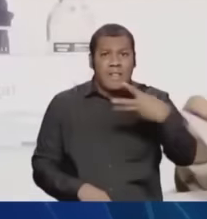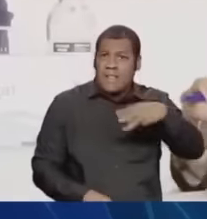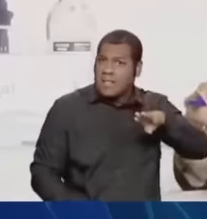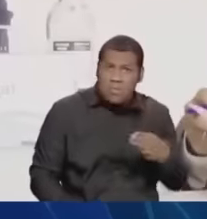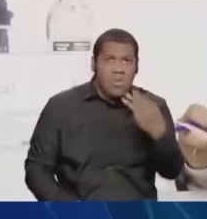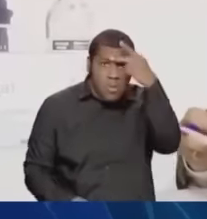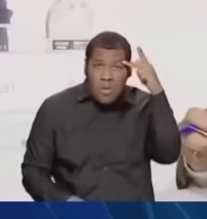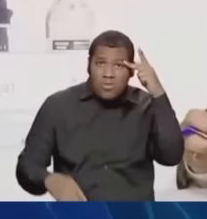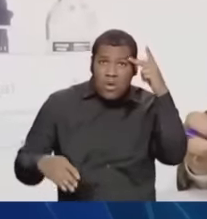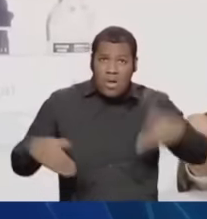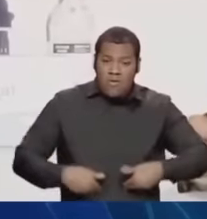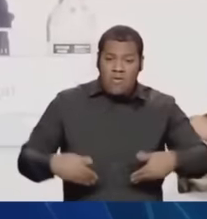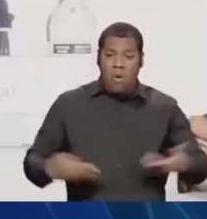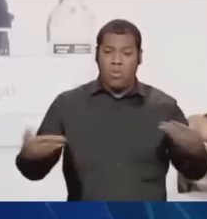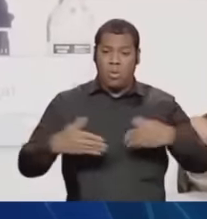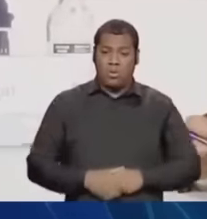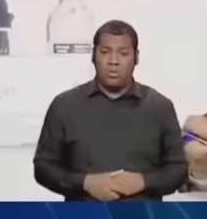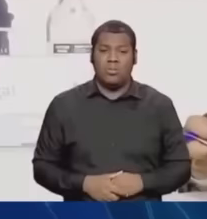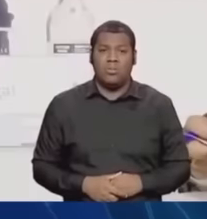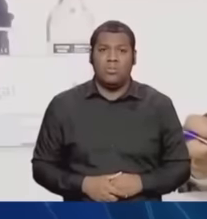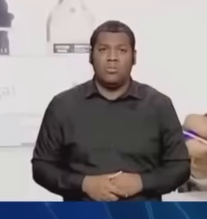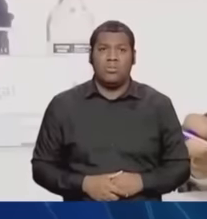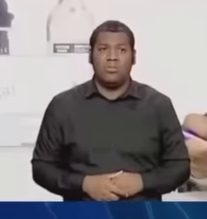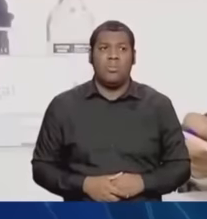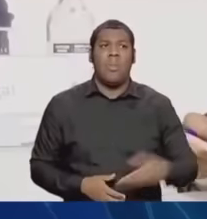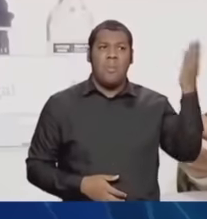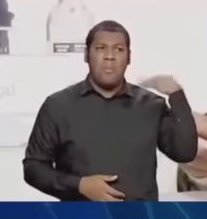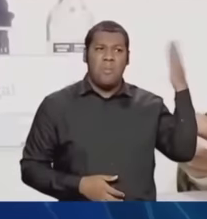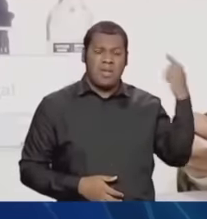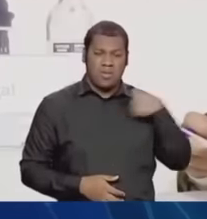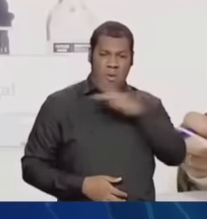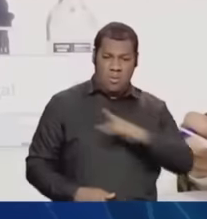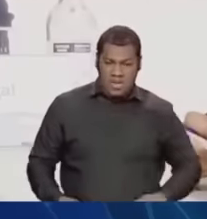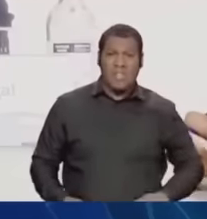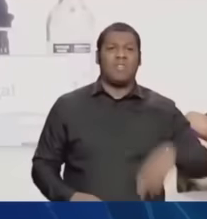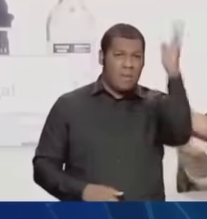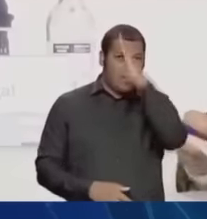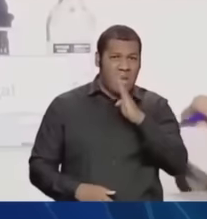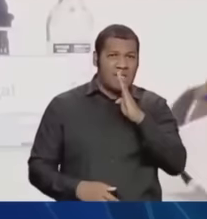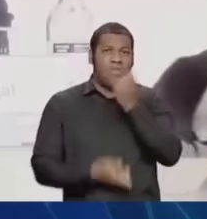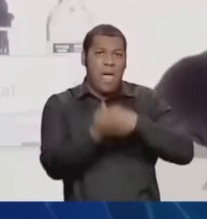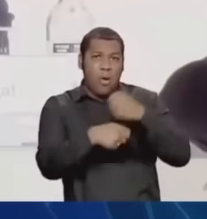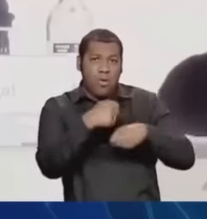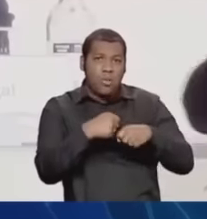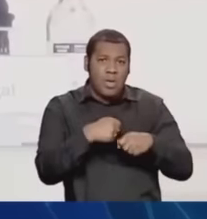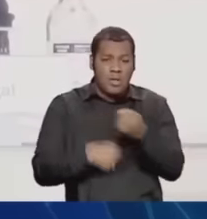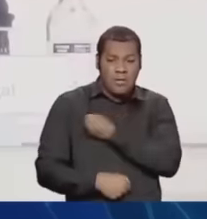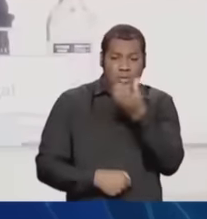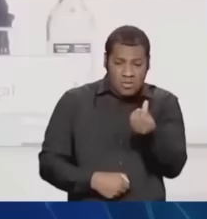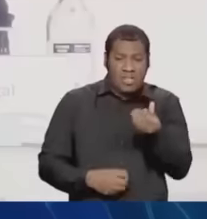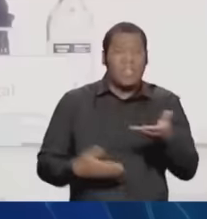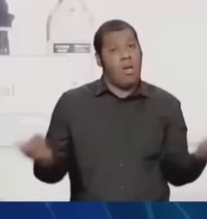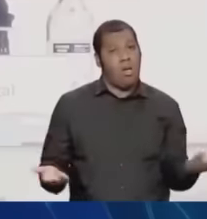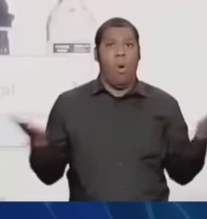fome. Quando deixamos a presidência, o Brasil era a 6ª economia do mundo. Hoje o Brasil é a 12ª economia do mundo.